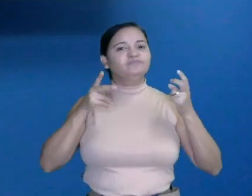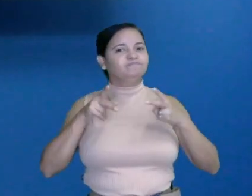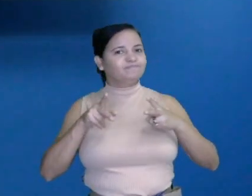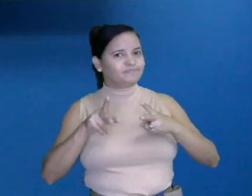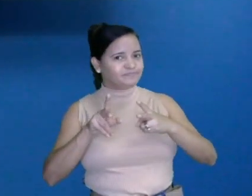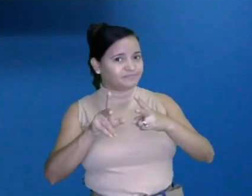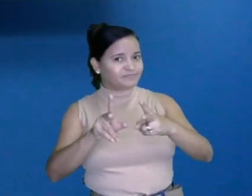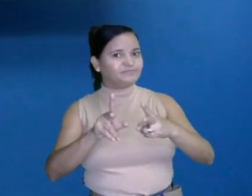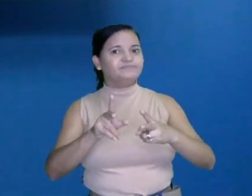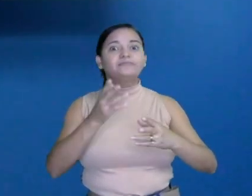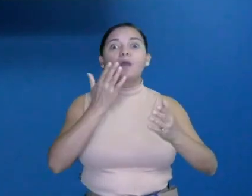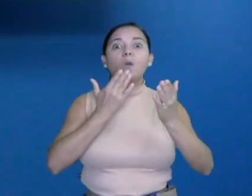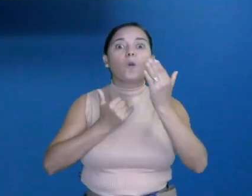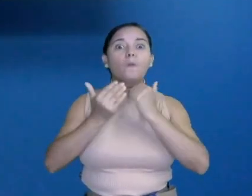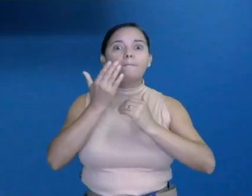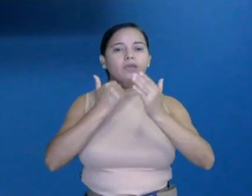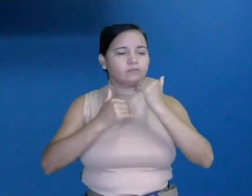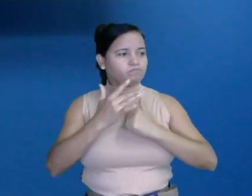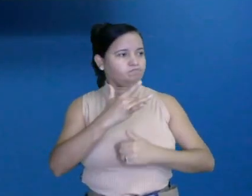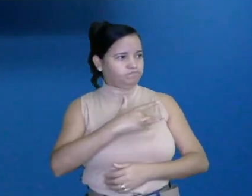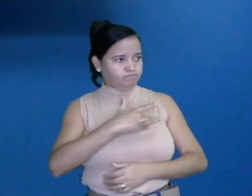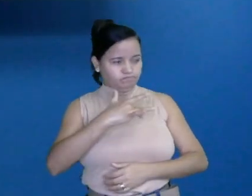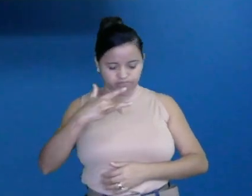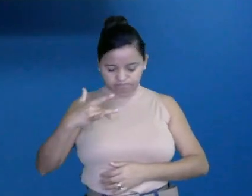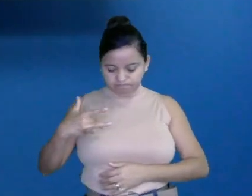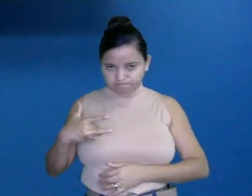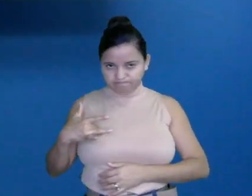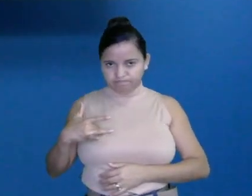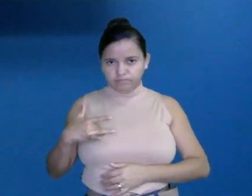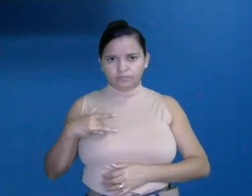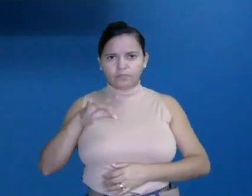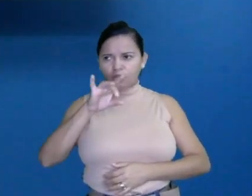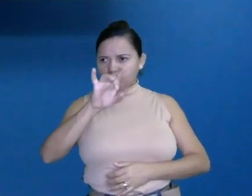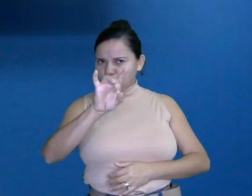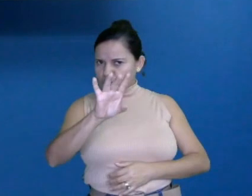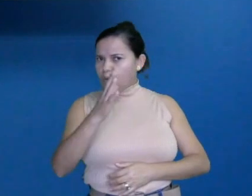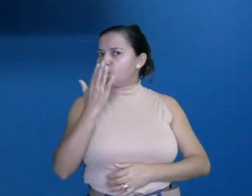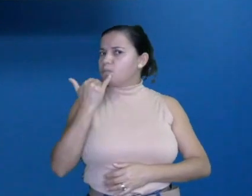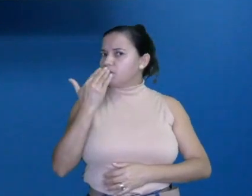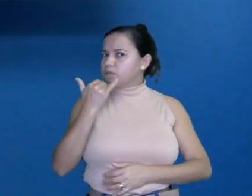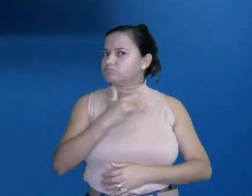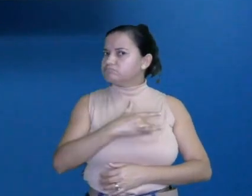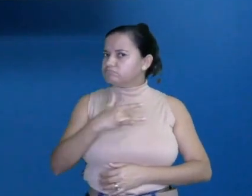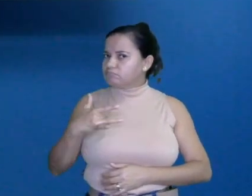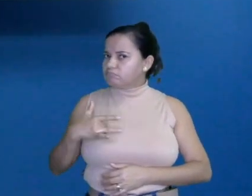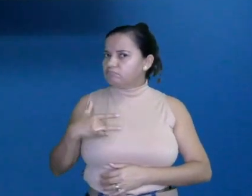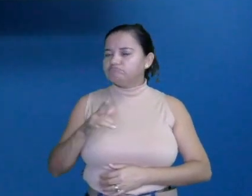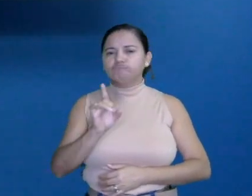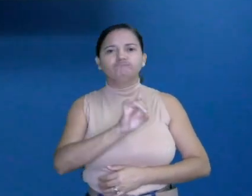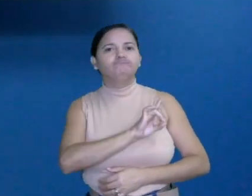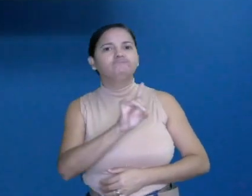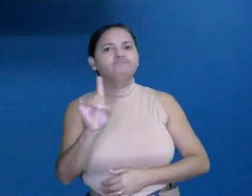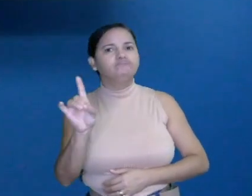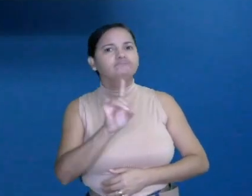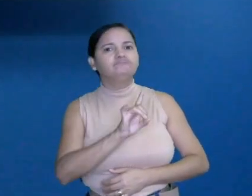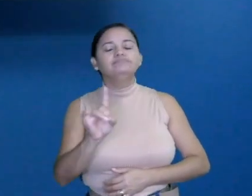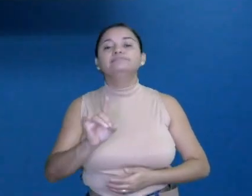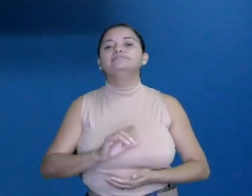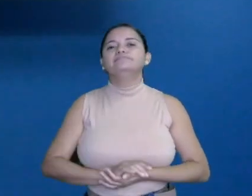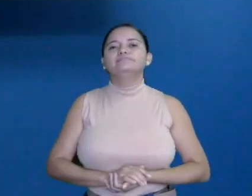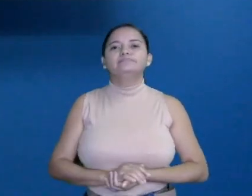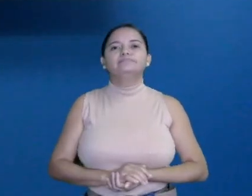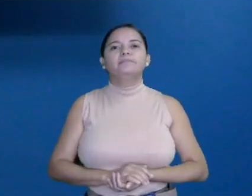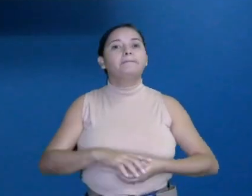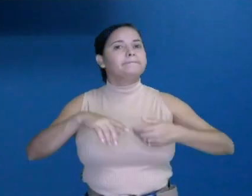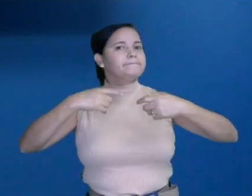com o assunto sobre alimentação saudável, mas não só alimentação saudável. Uma alimentação precisa, além de